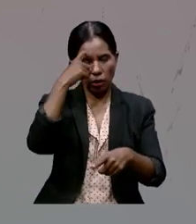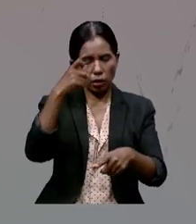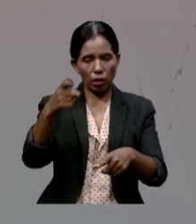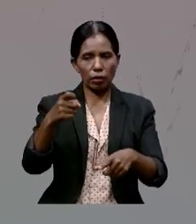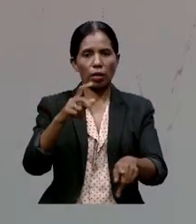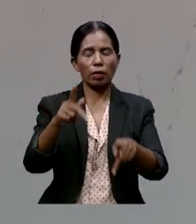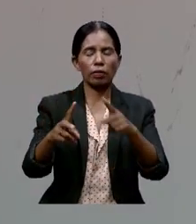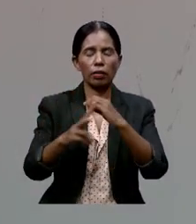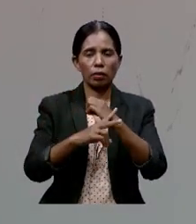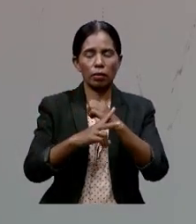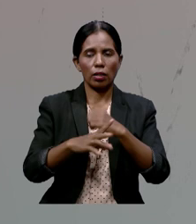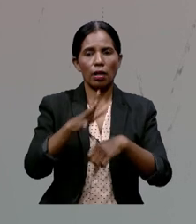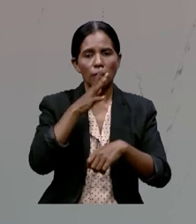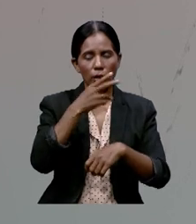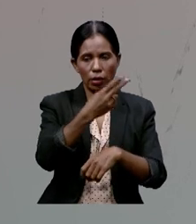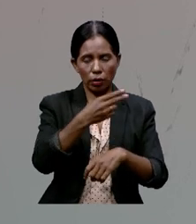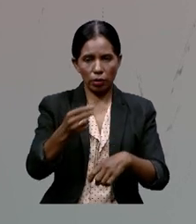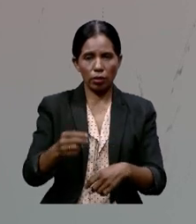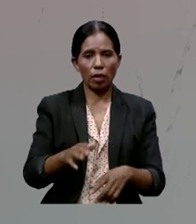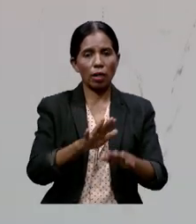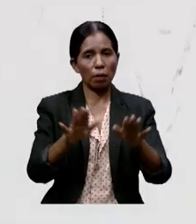nema Indonésia. La hora que ele mate, né,